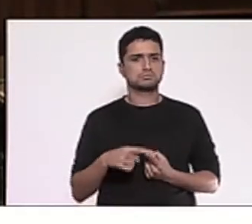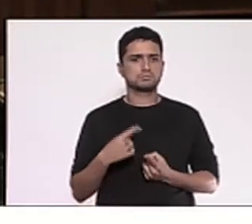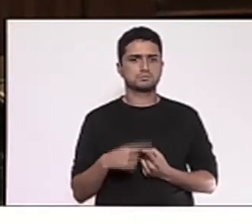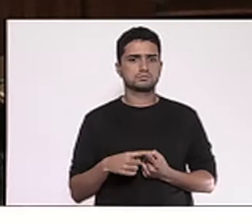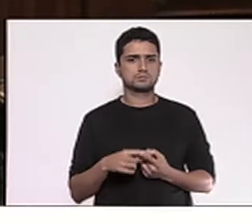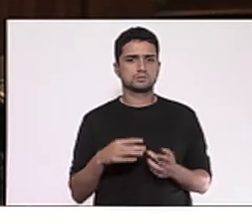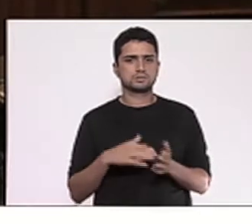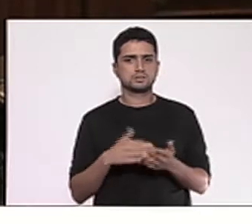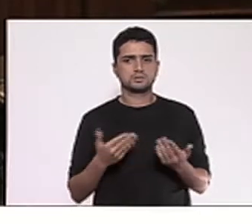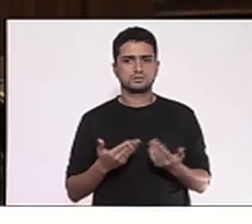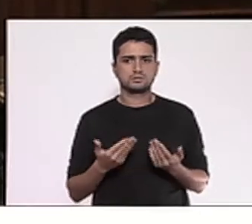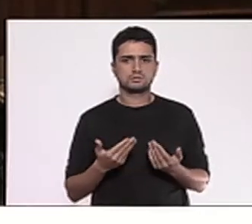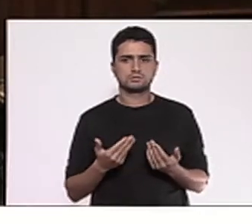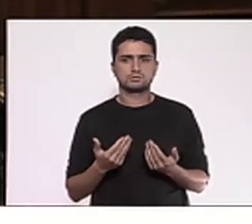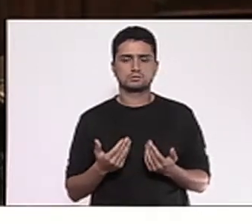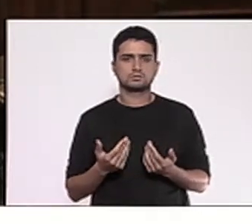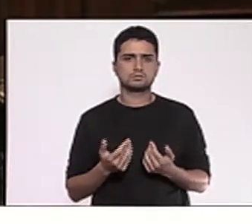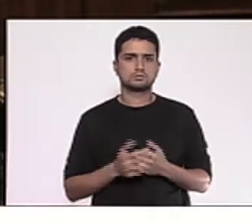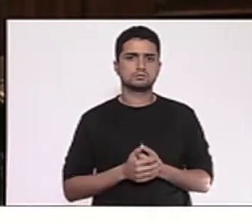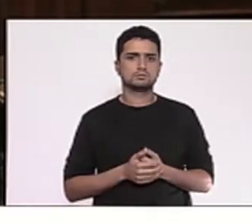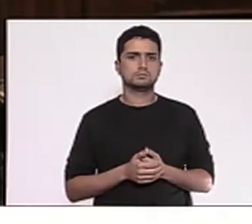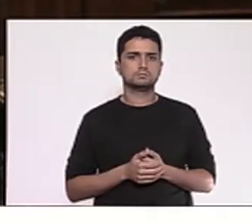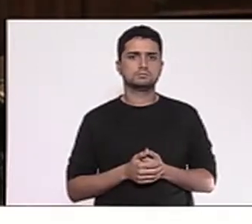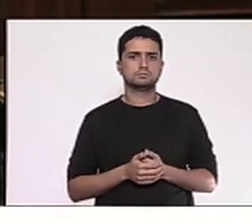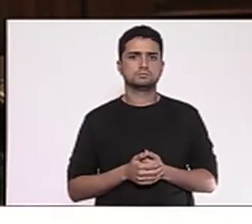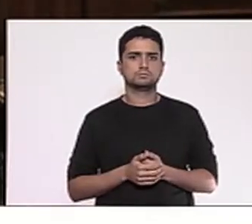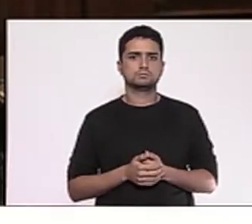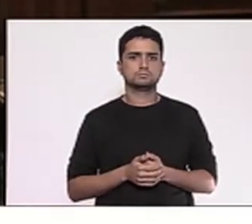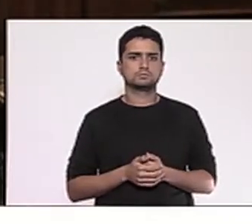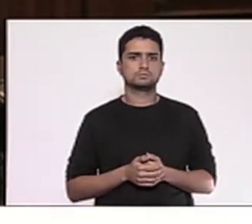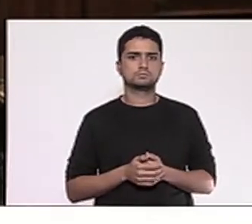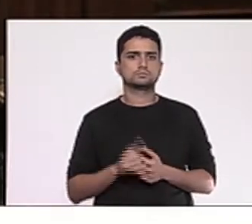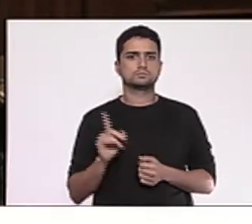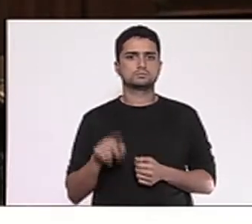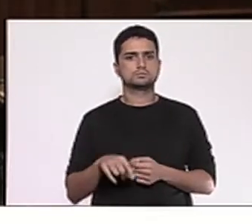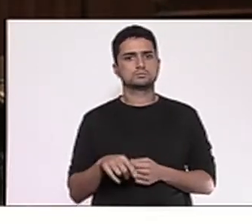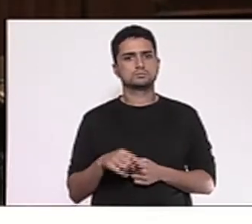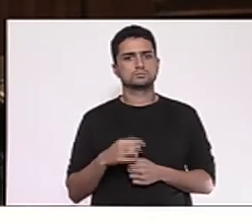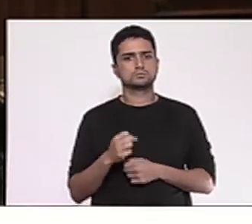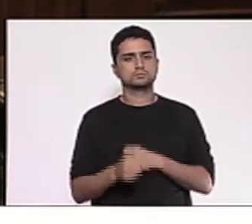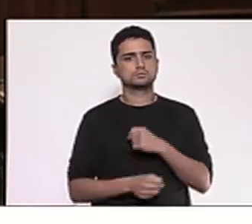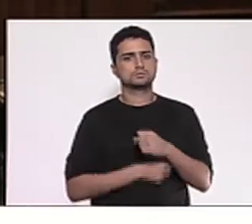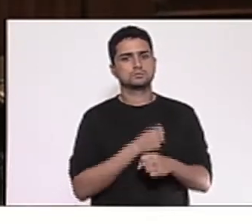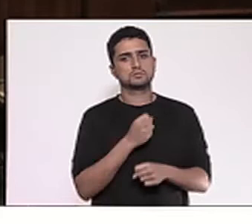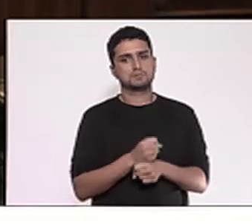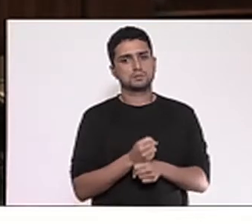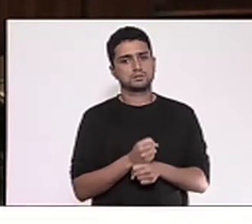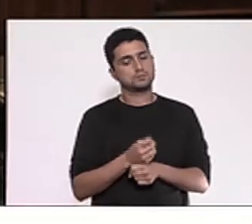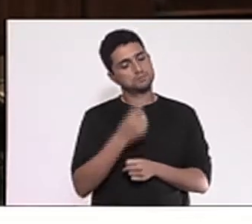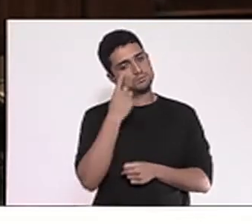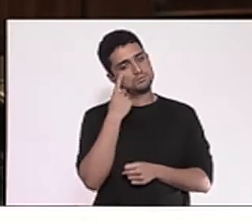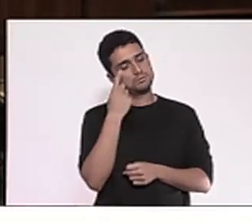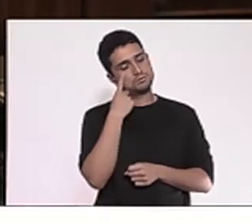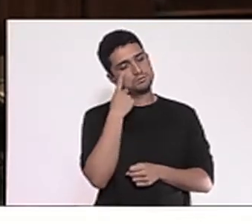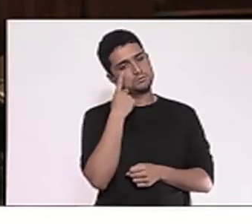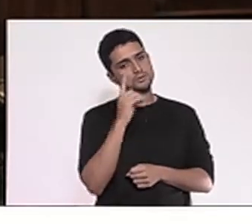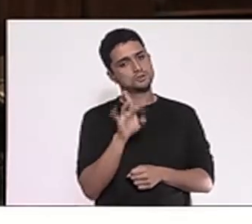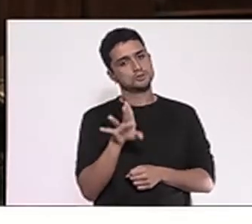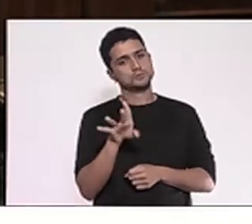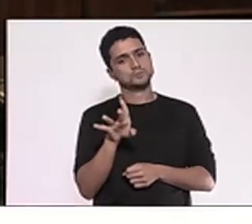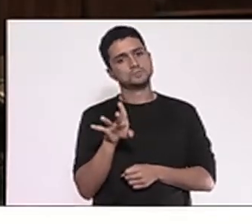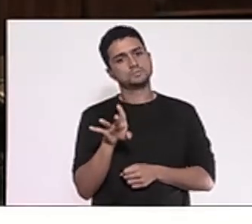até o presente momento, e isto vai mudar a partir do exercício de 2020, só valerão